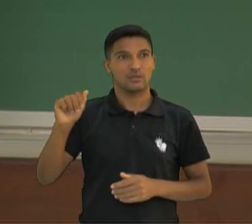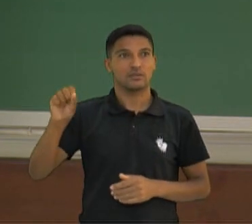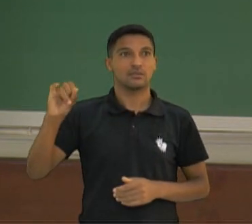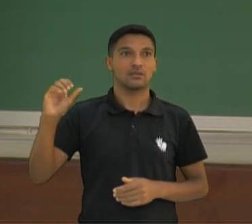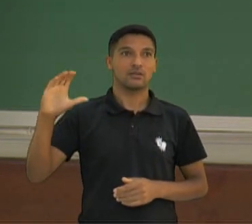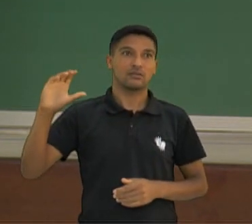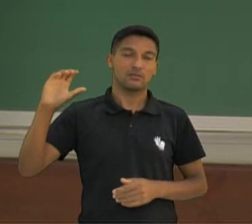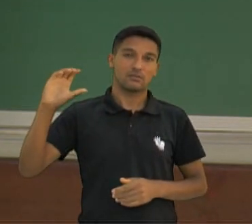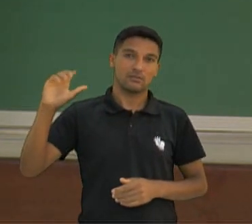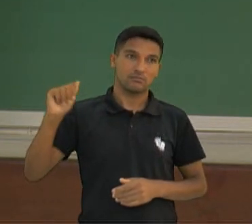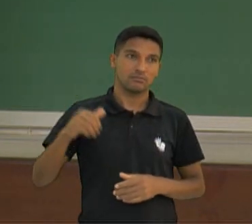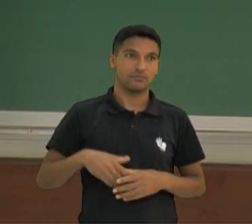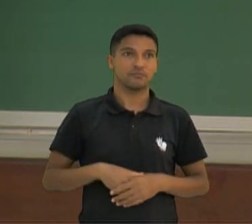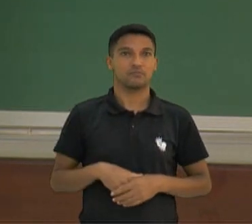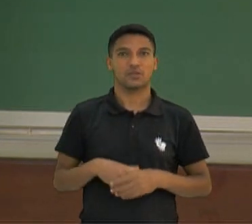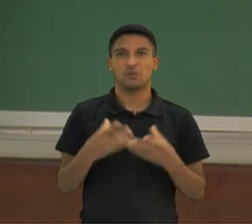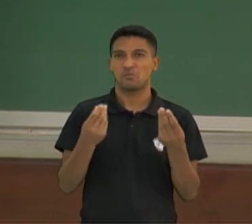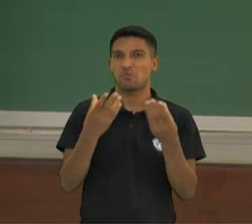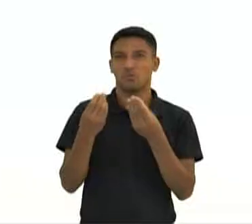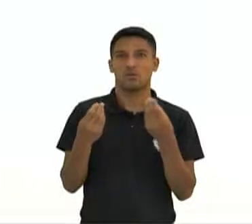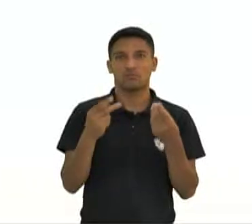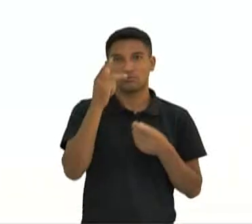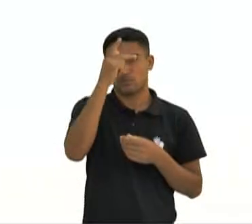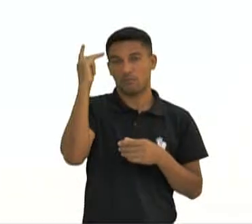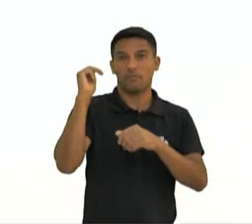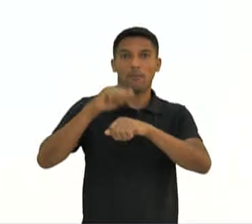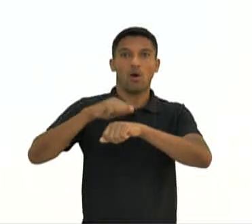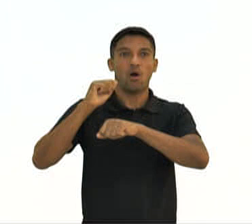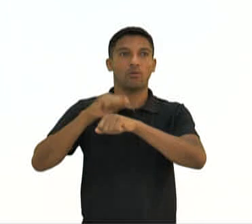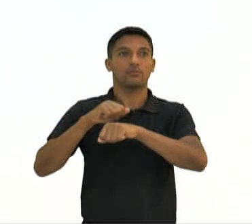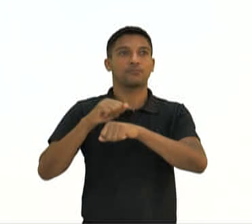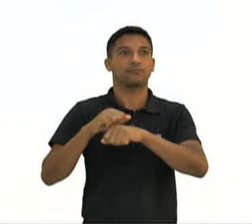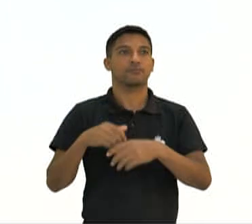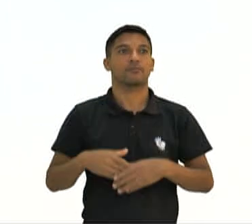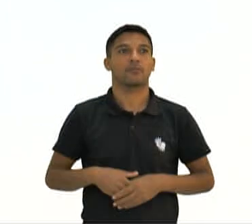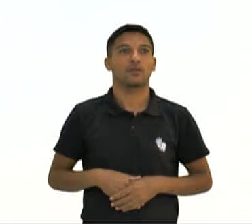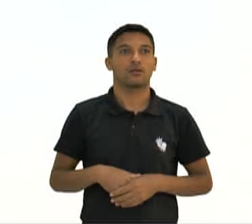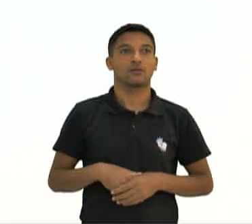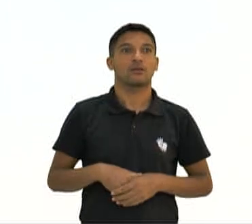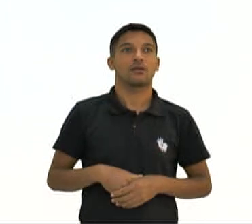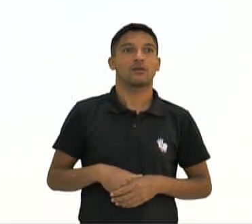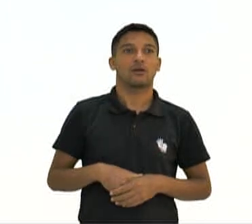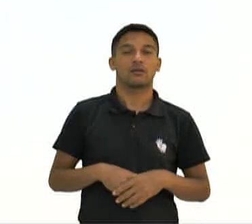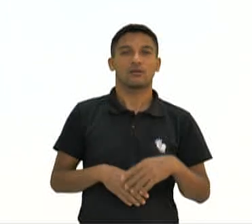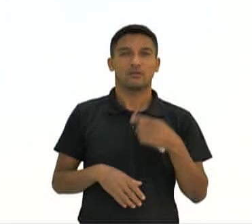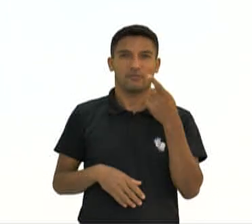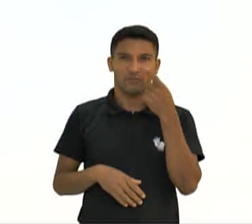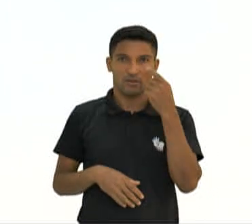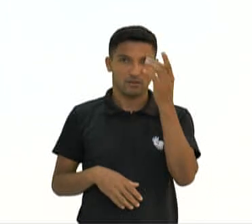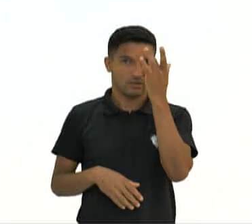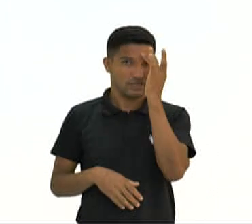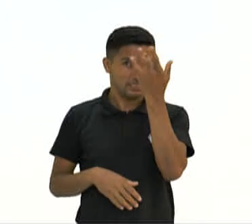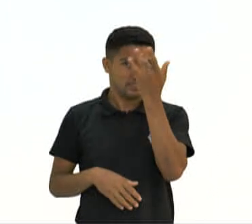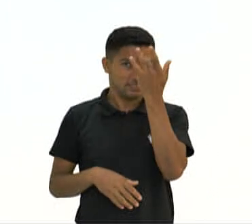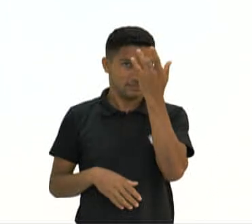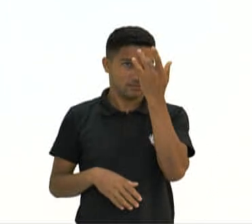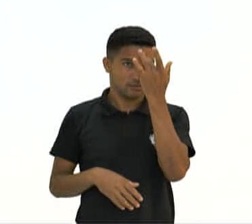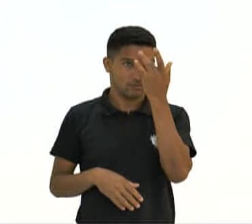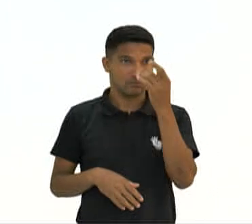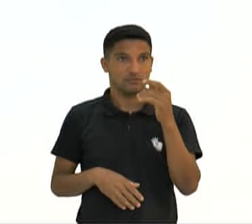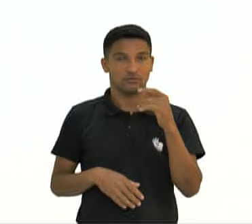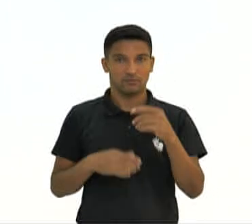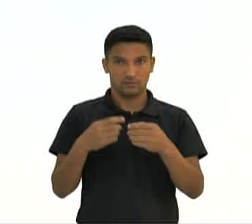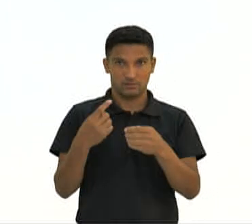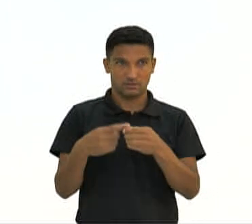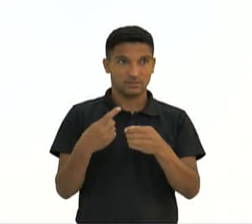pobreza. Trouxe uma cidade de destaque aqui, que é Nova Delhi, a capital da Índia, né? Que na projeção para 2035 terá